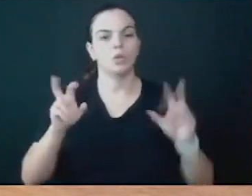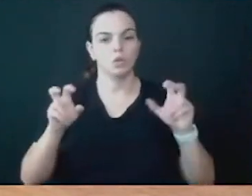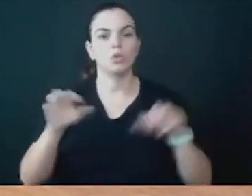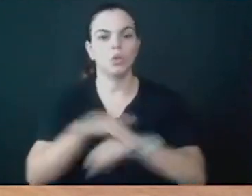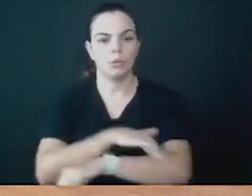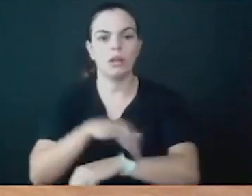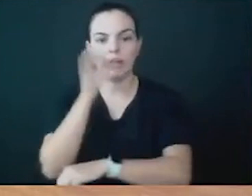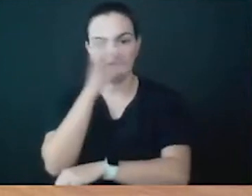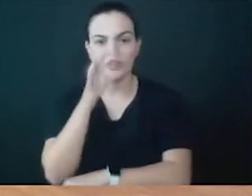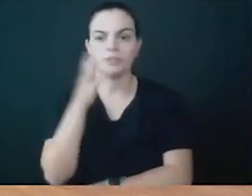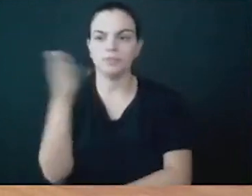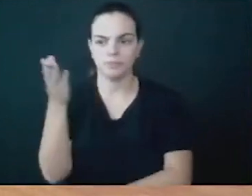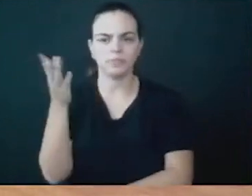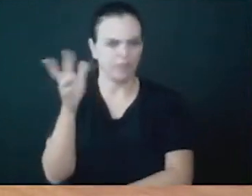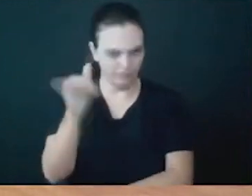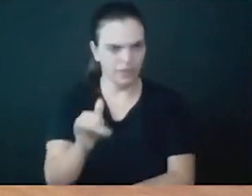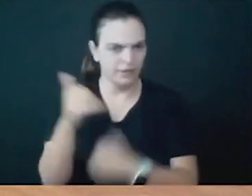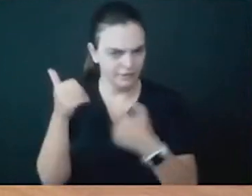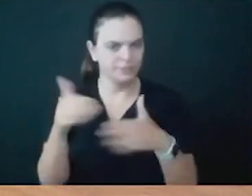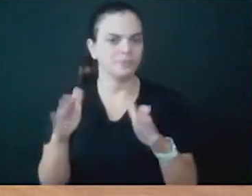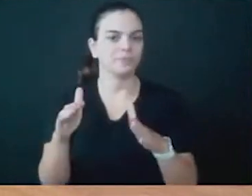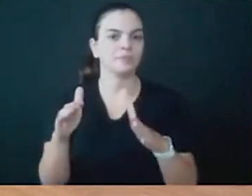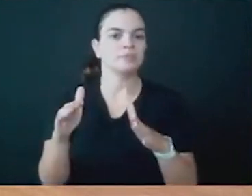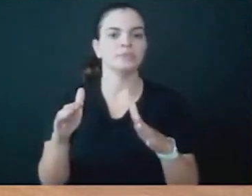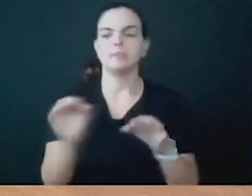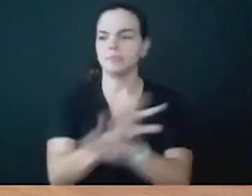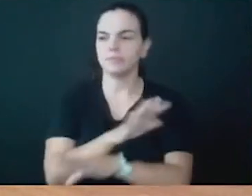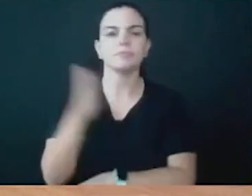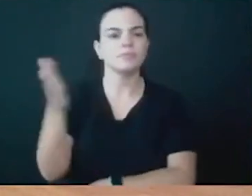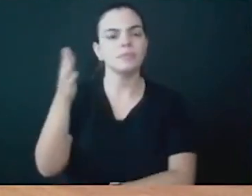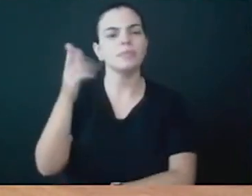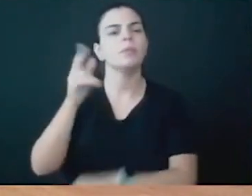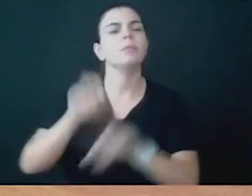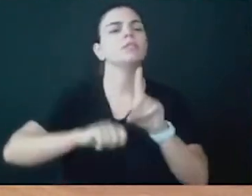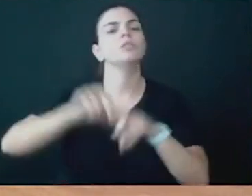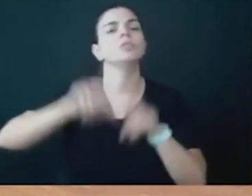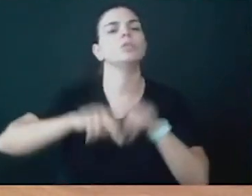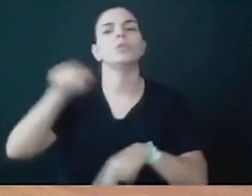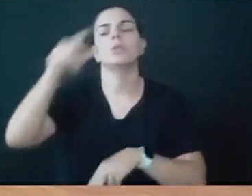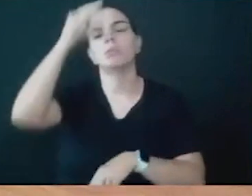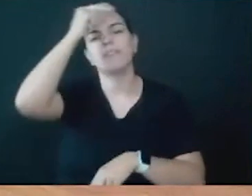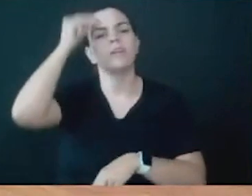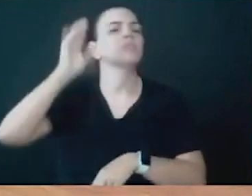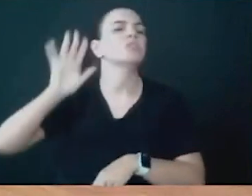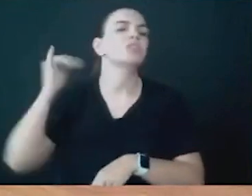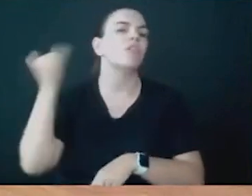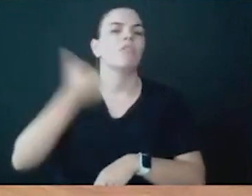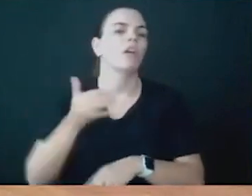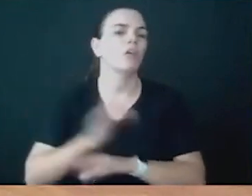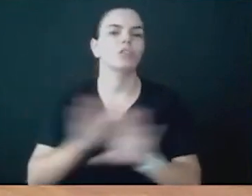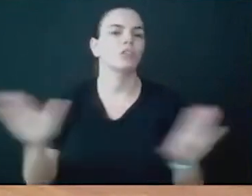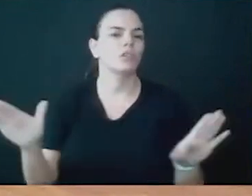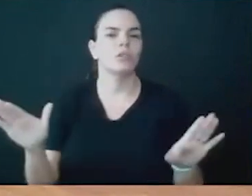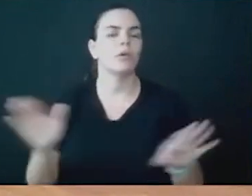a entrega da linha verde, se eu não me engano, por mês de junho, né? Então, acho que ali, no mês de junho,